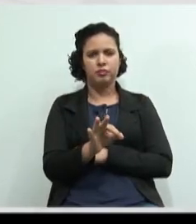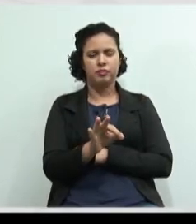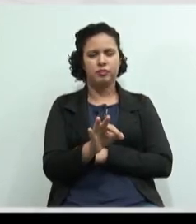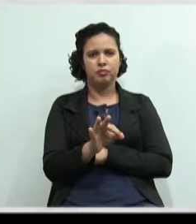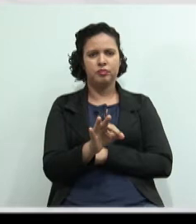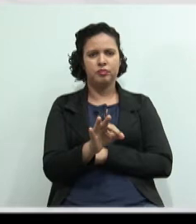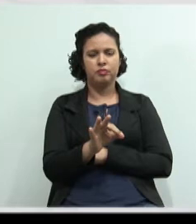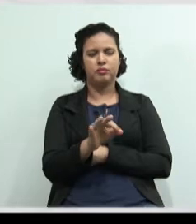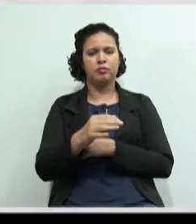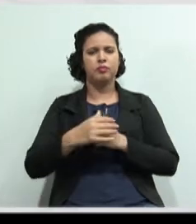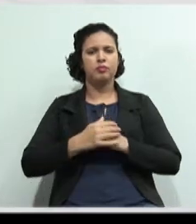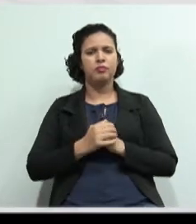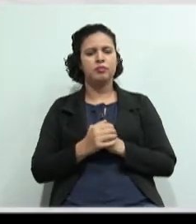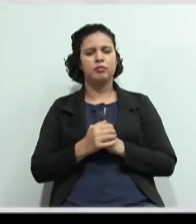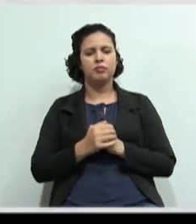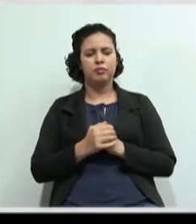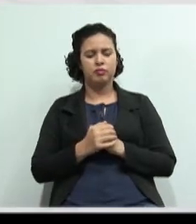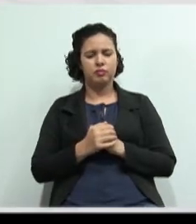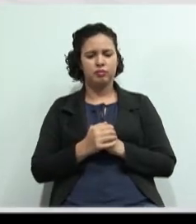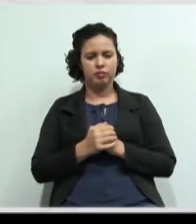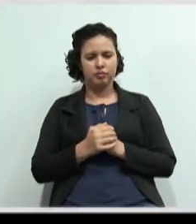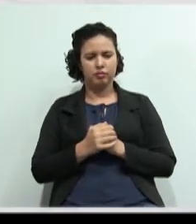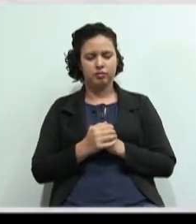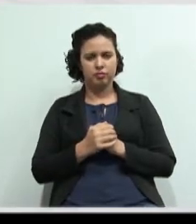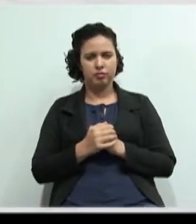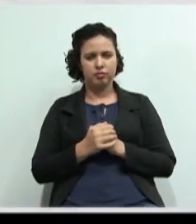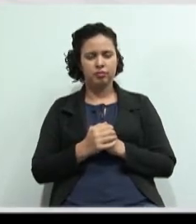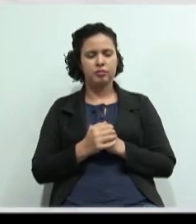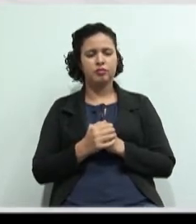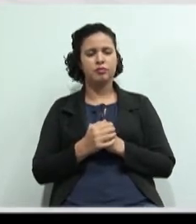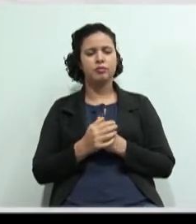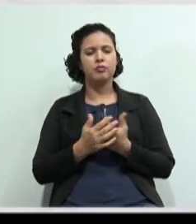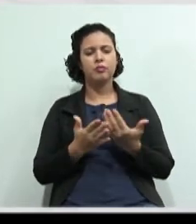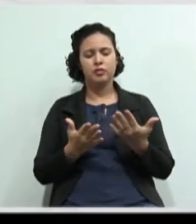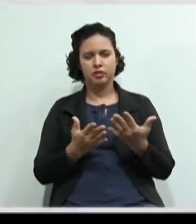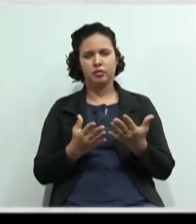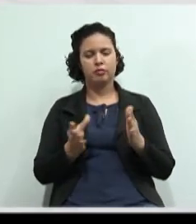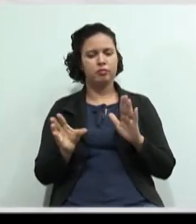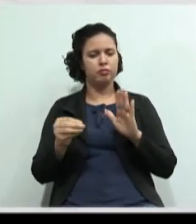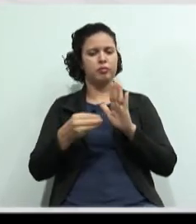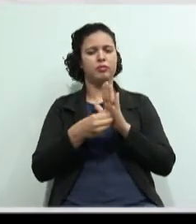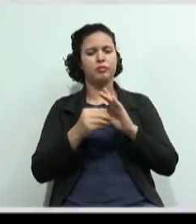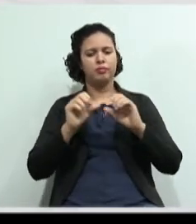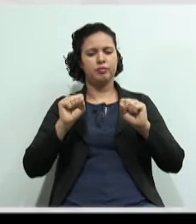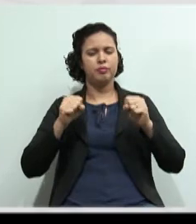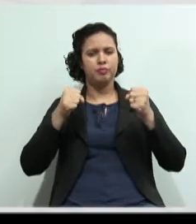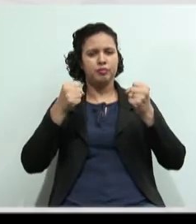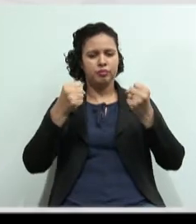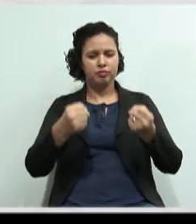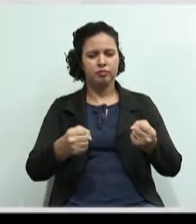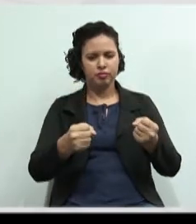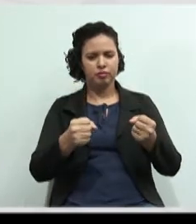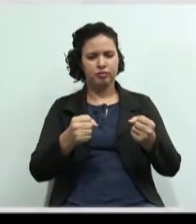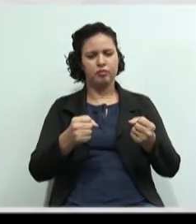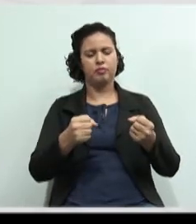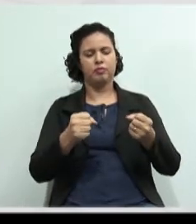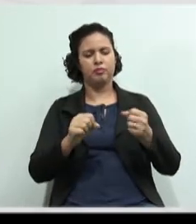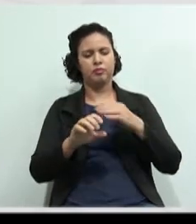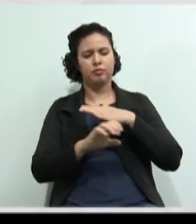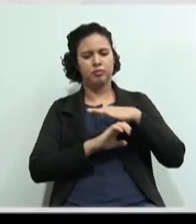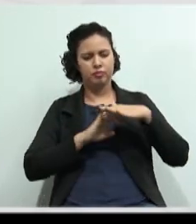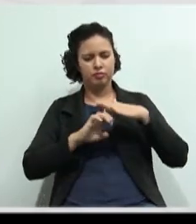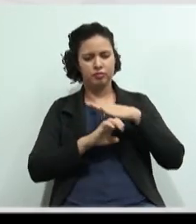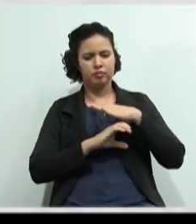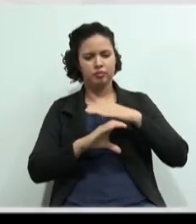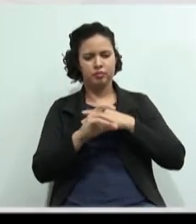de Chupinguaia, né? Martendal. Isso. Tá? Estabelece que os esforços organizacionais devem